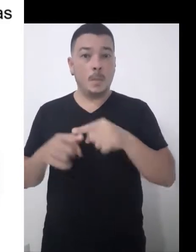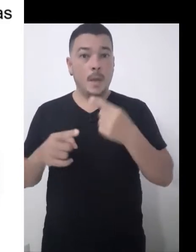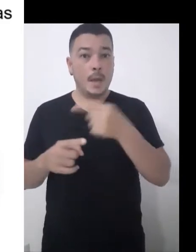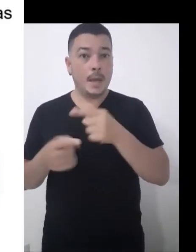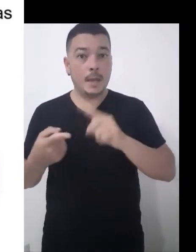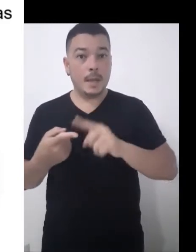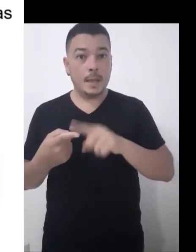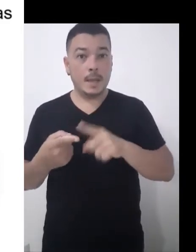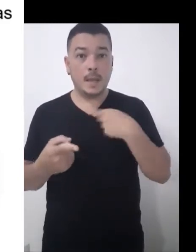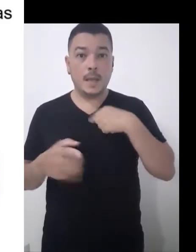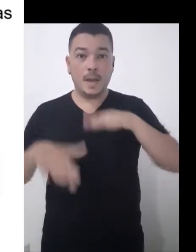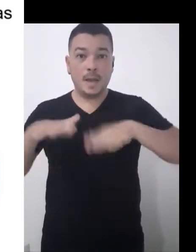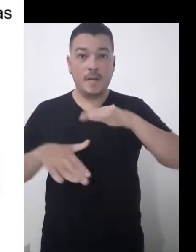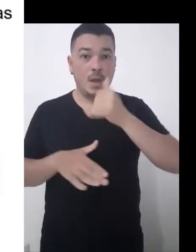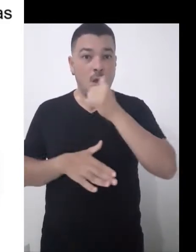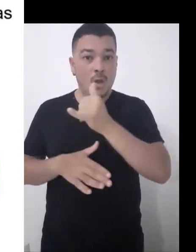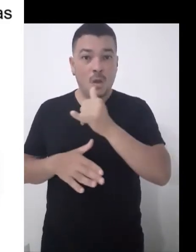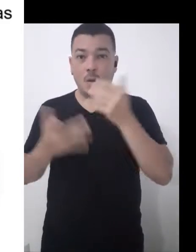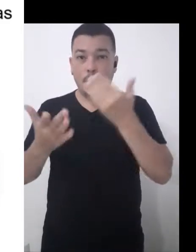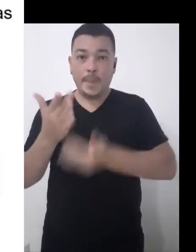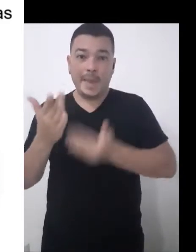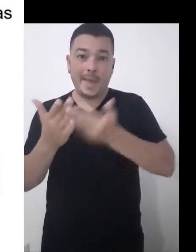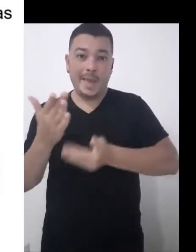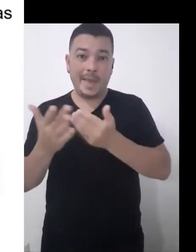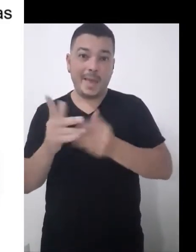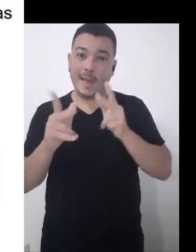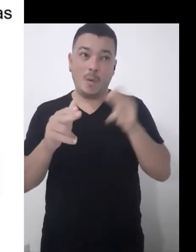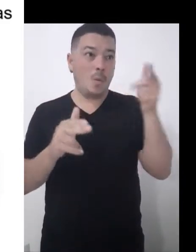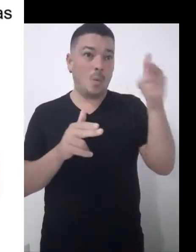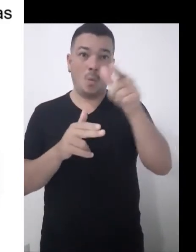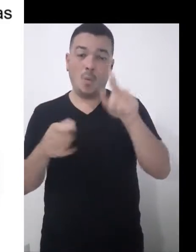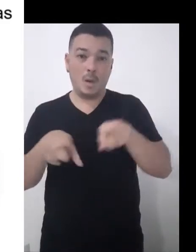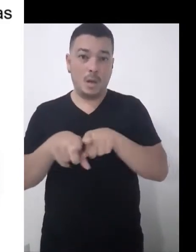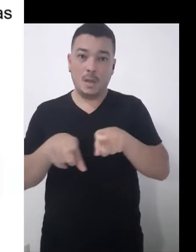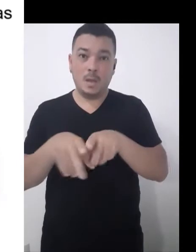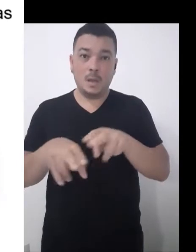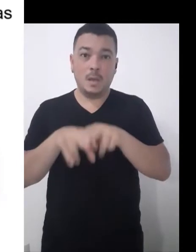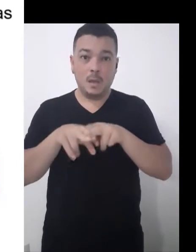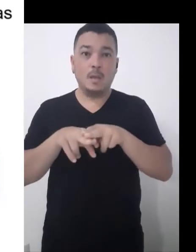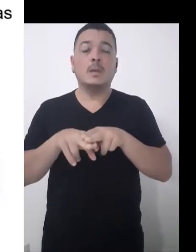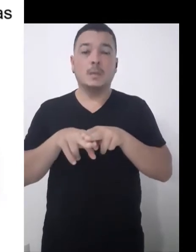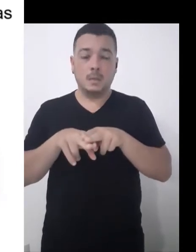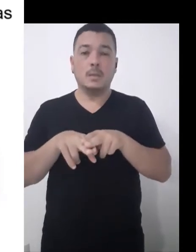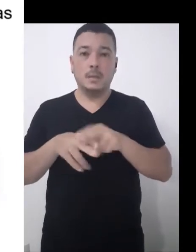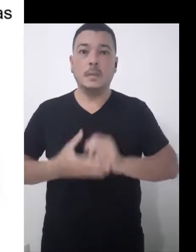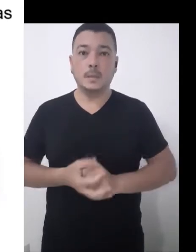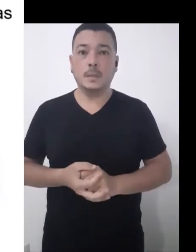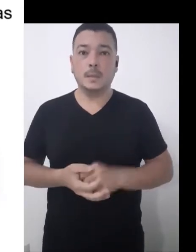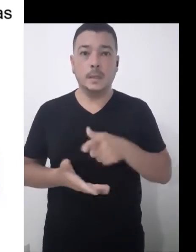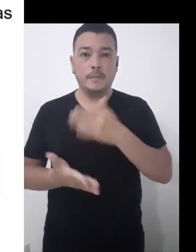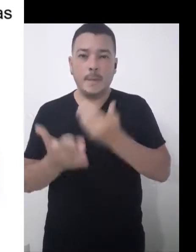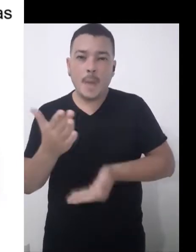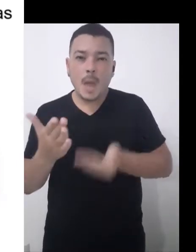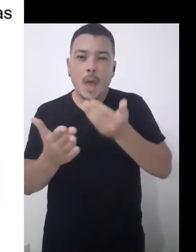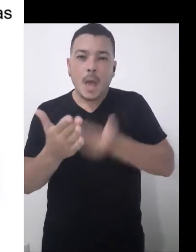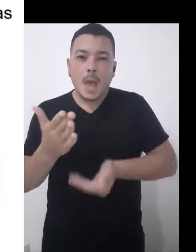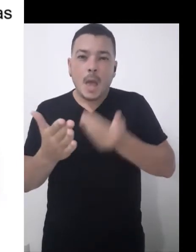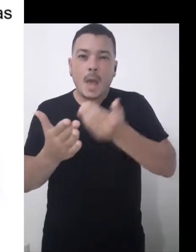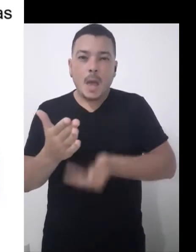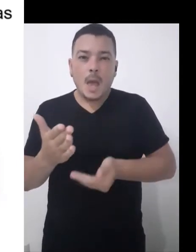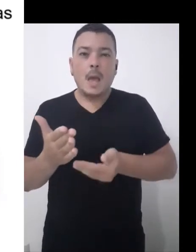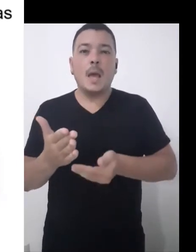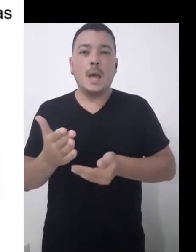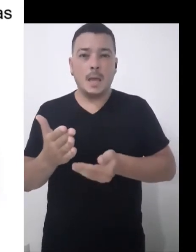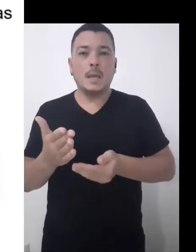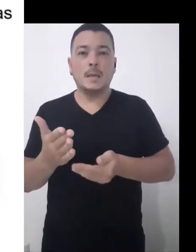vão descarregando ao longo do tempo. Isso é natural. Como qualquer bateria, nesse caso, o capacitor está funcionando como se fosse uma bateria, ele vai perdendo a capacidade de